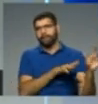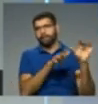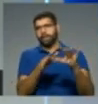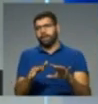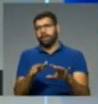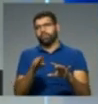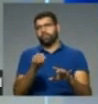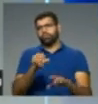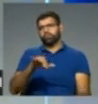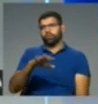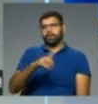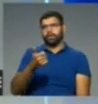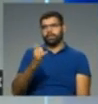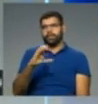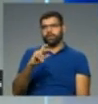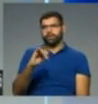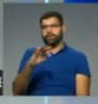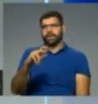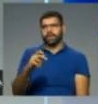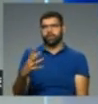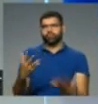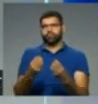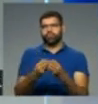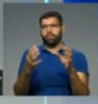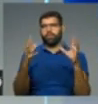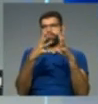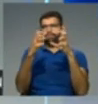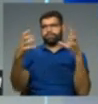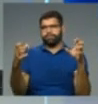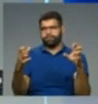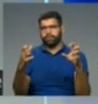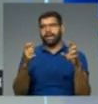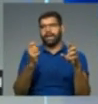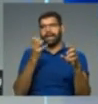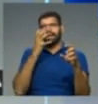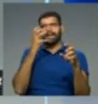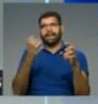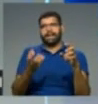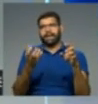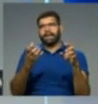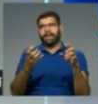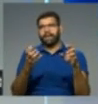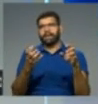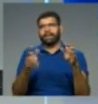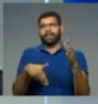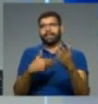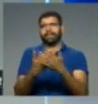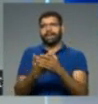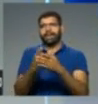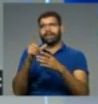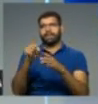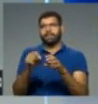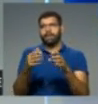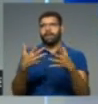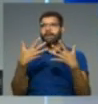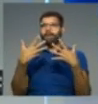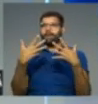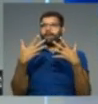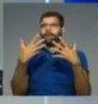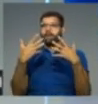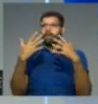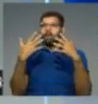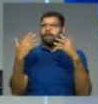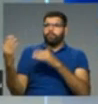da Biscaia, o que, em conjunto com uma depressão quente sobre o sul da Península Ibérica, dá origem ainda a um fluxo forte sobre o